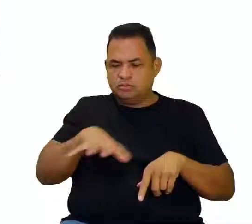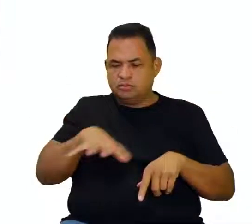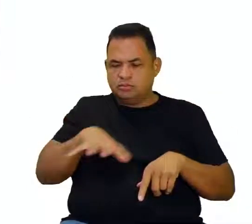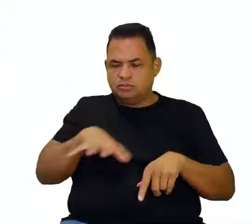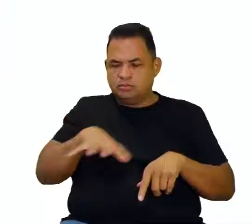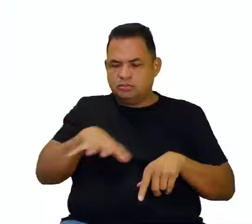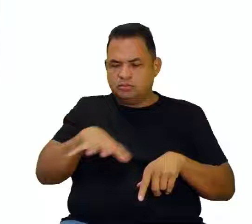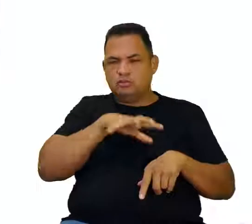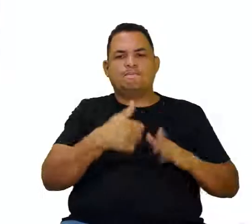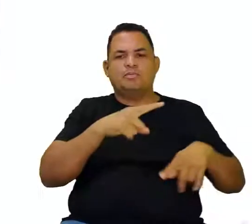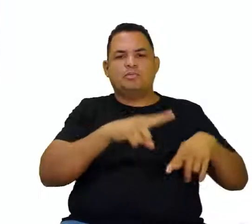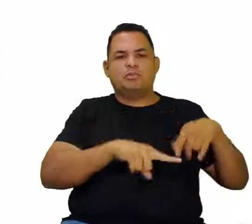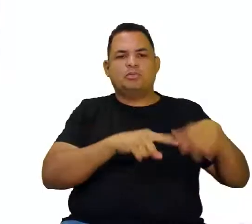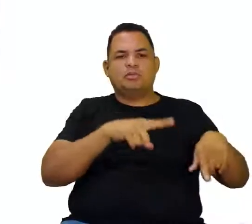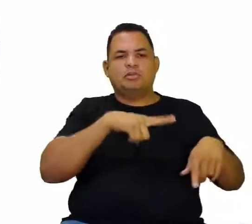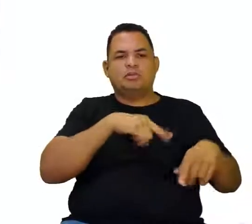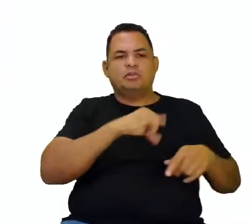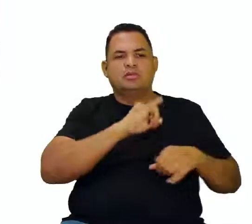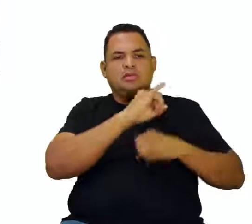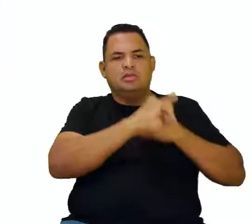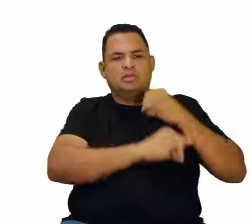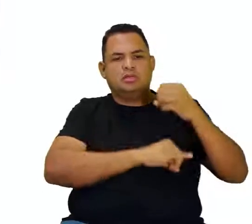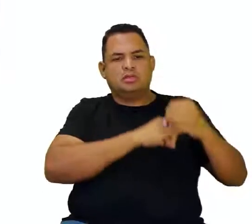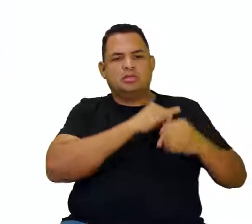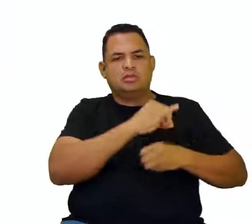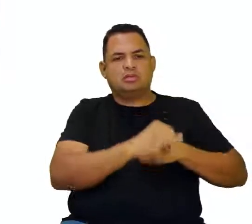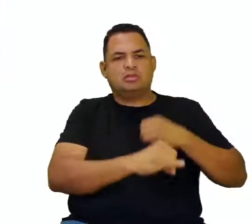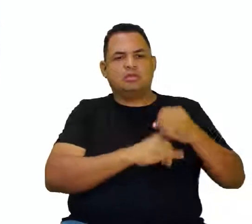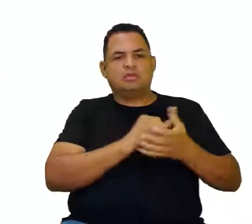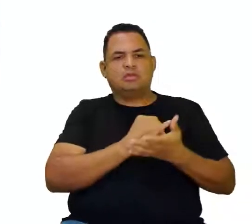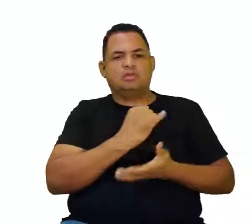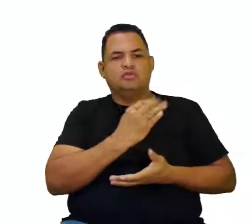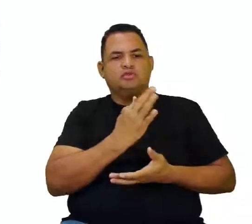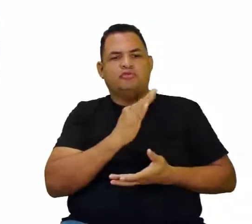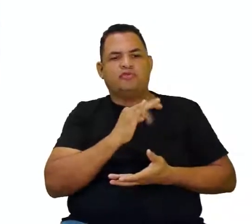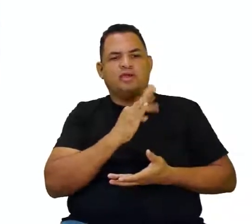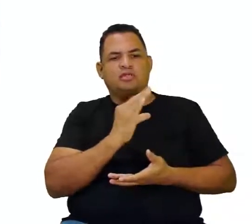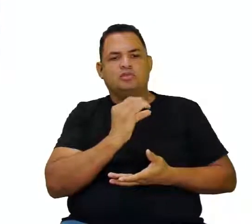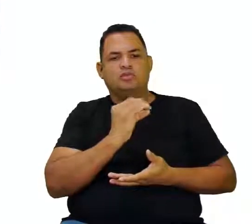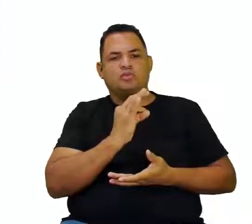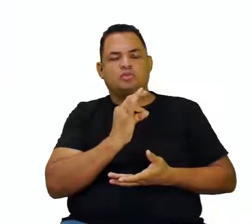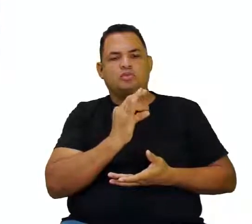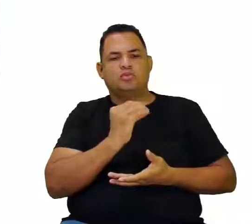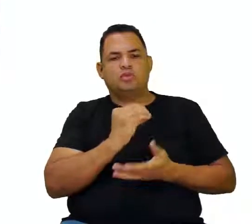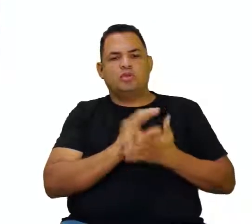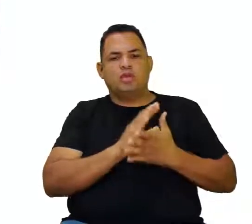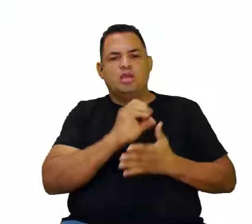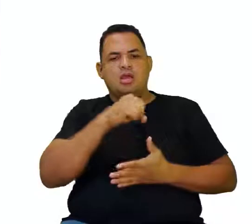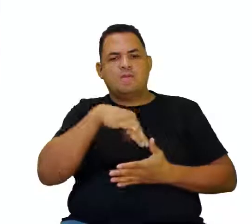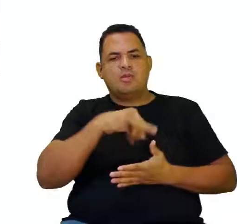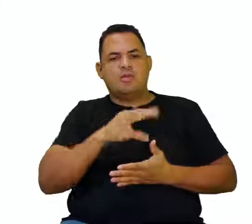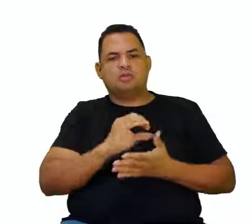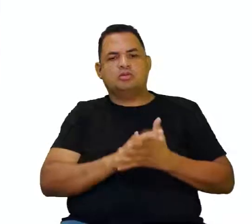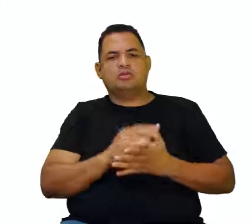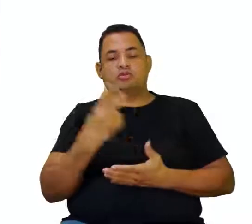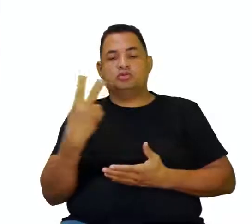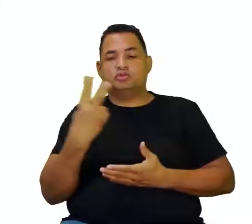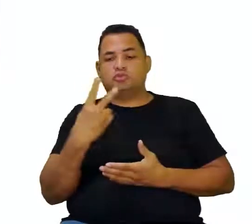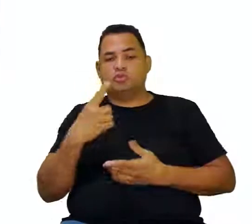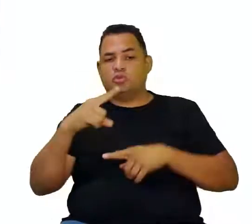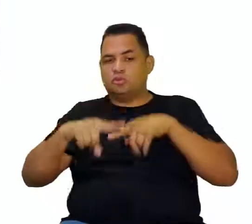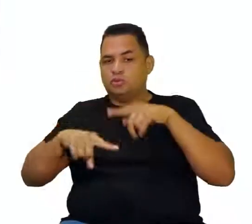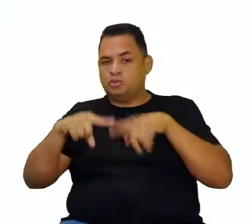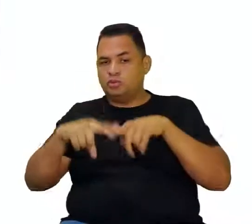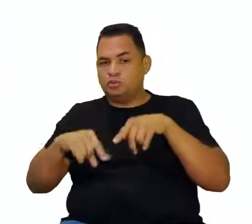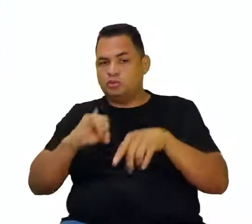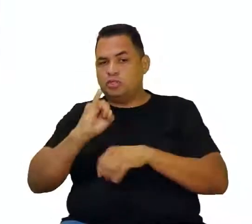produto possui íons de sulfato e amônio. O segundo produto